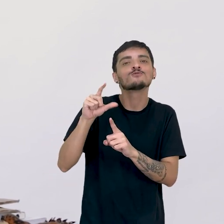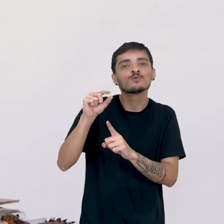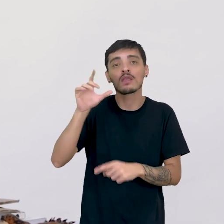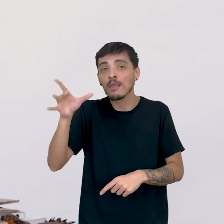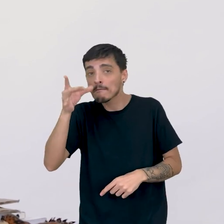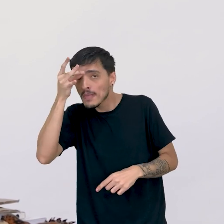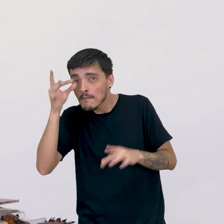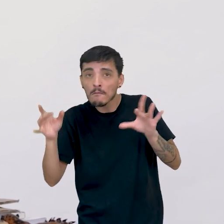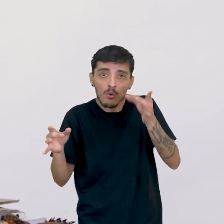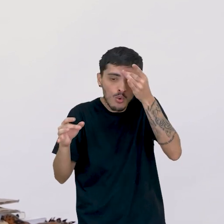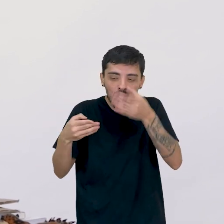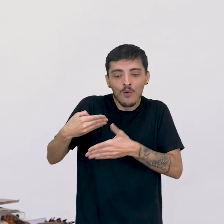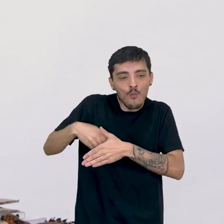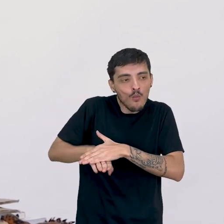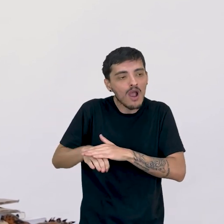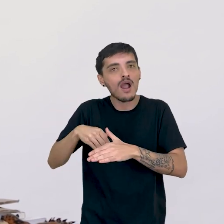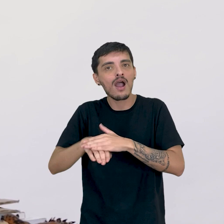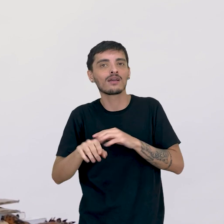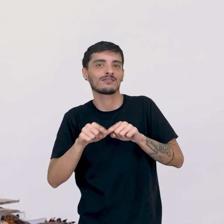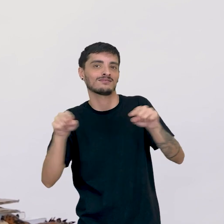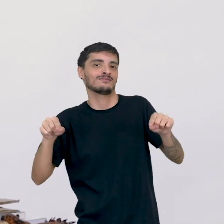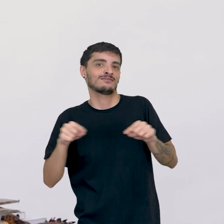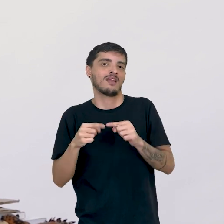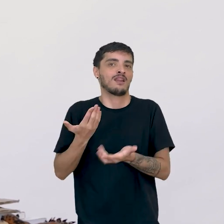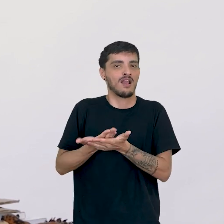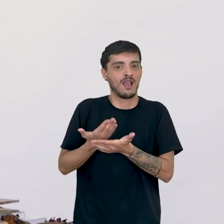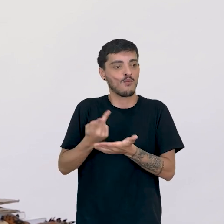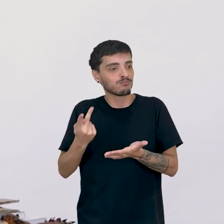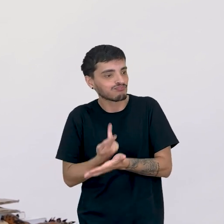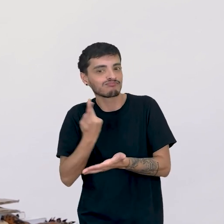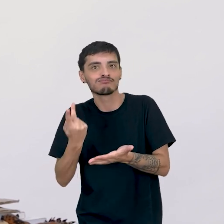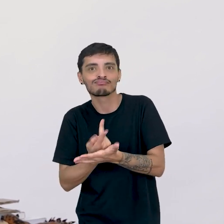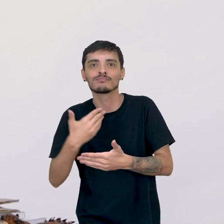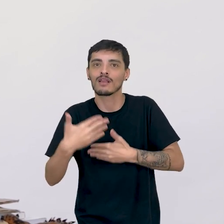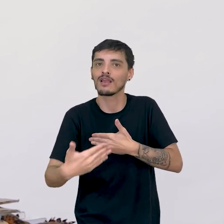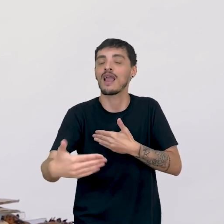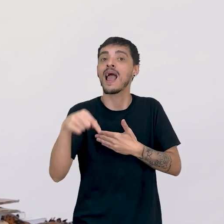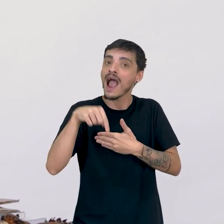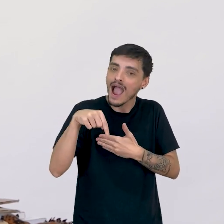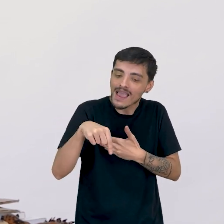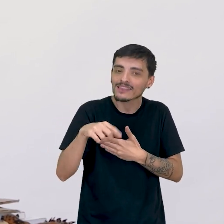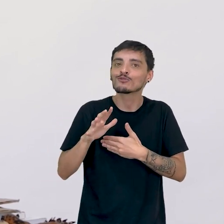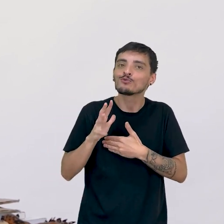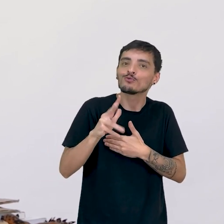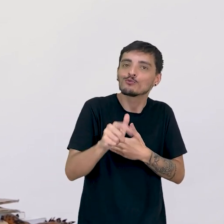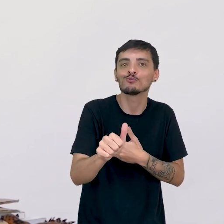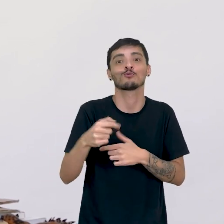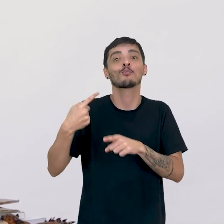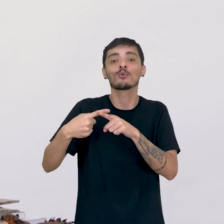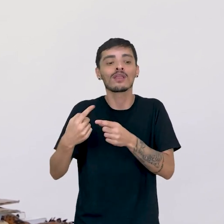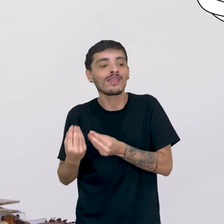da memória da vida cotidiana de um grupo e da escola como um todo. O que a gente quer é